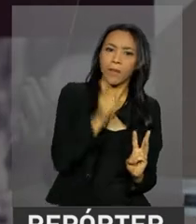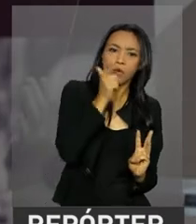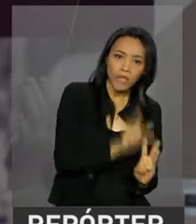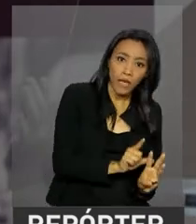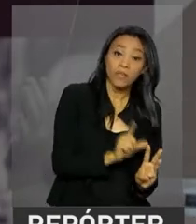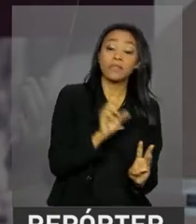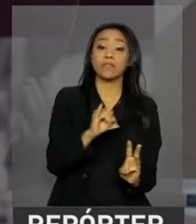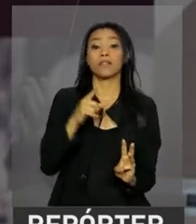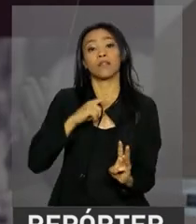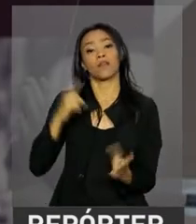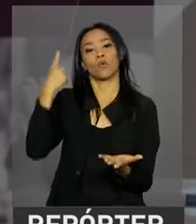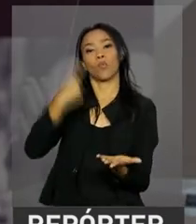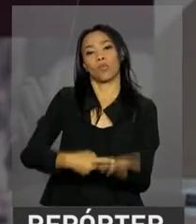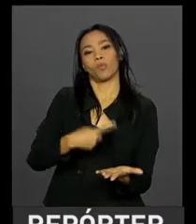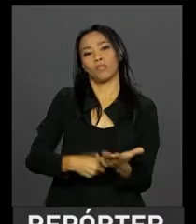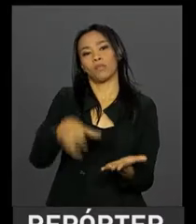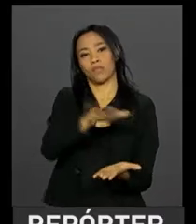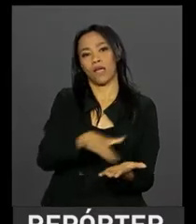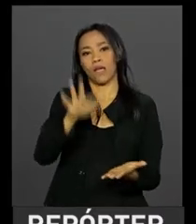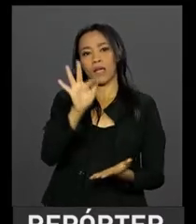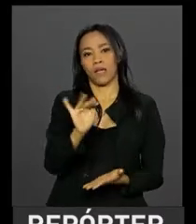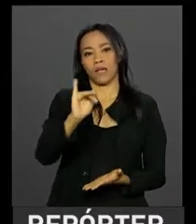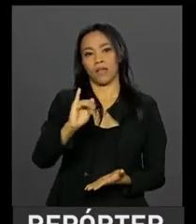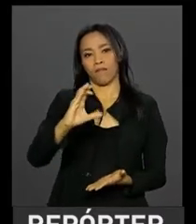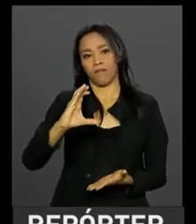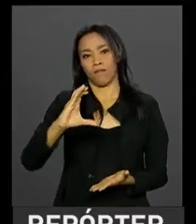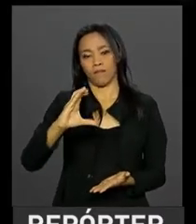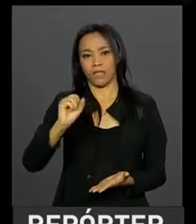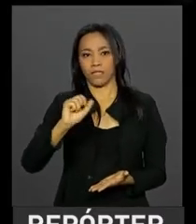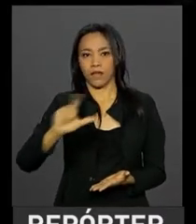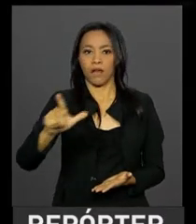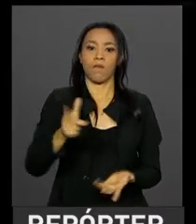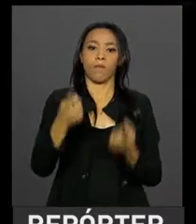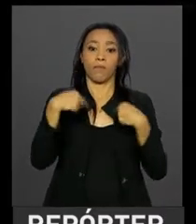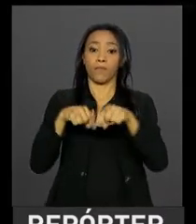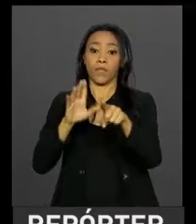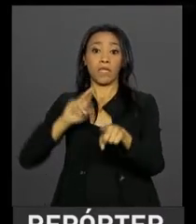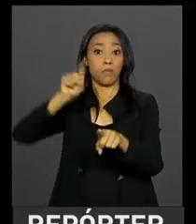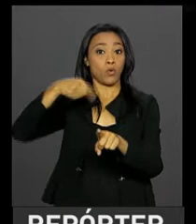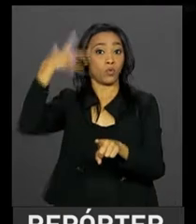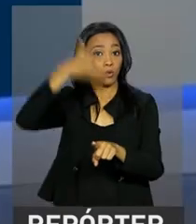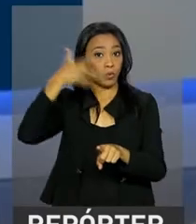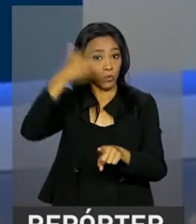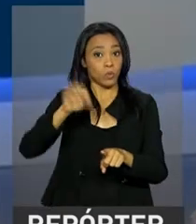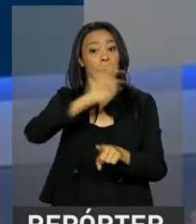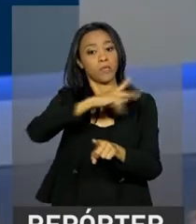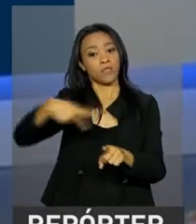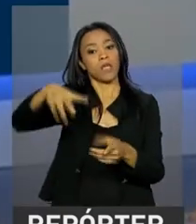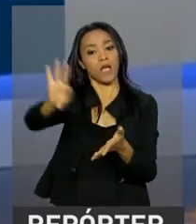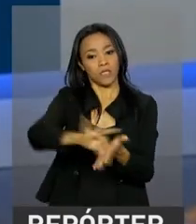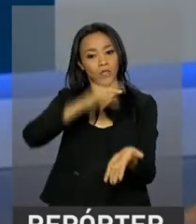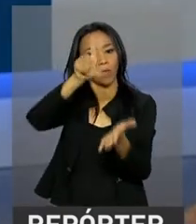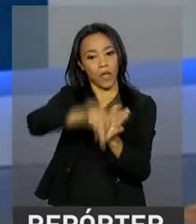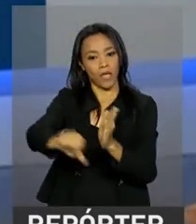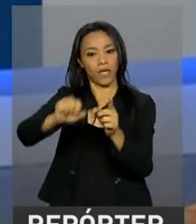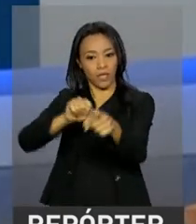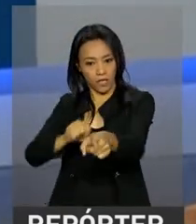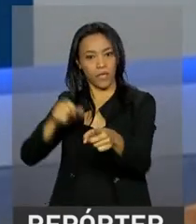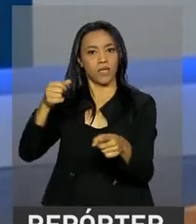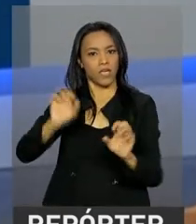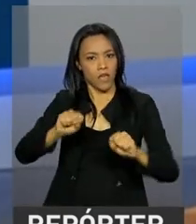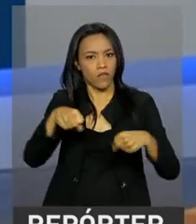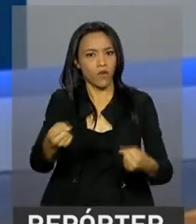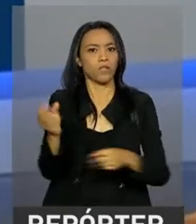responsabilidade fiscal após o discurso o presidente assinou a sanção de uma nova lei que reforça os direitos à proteção